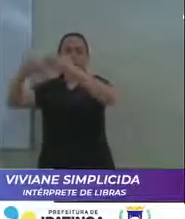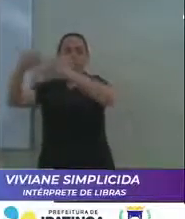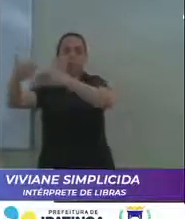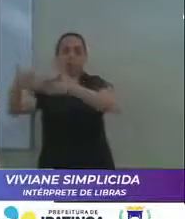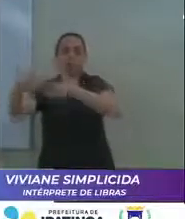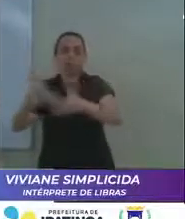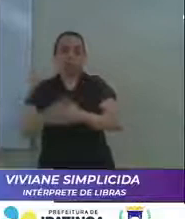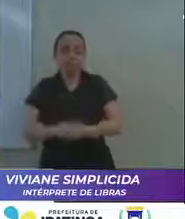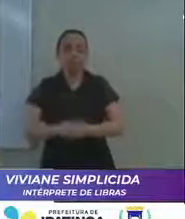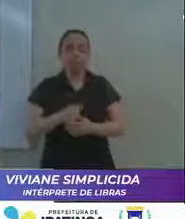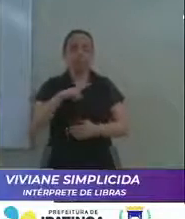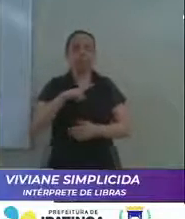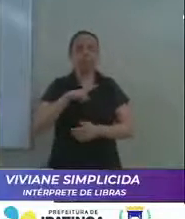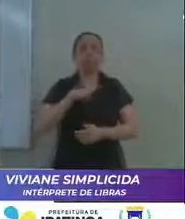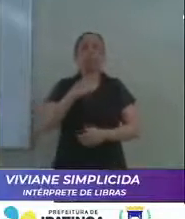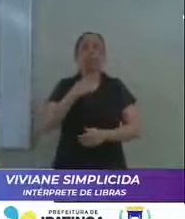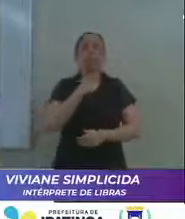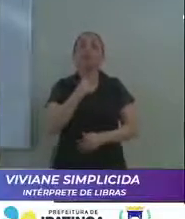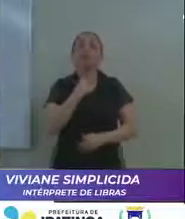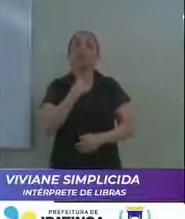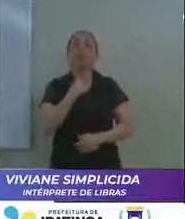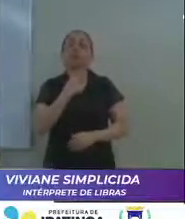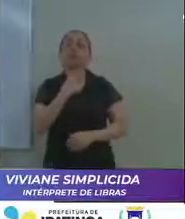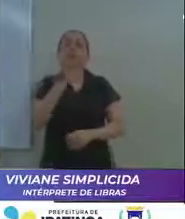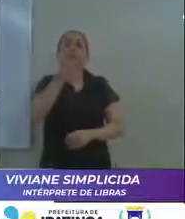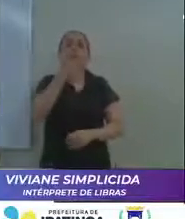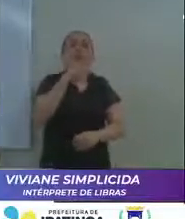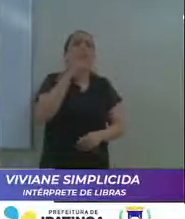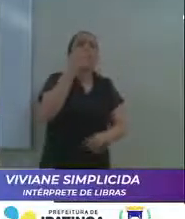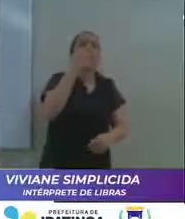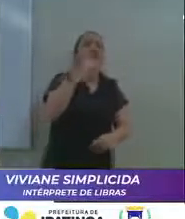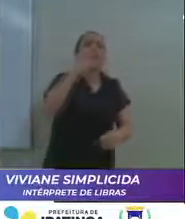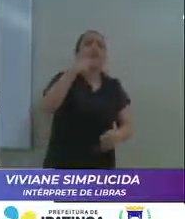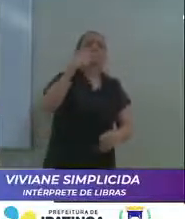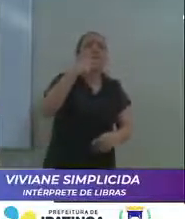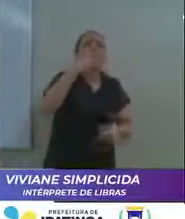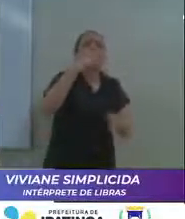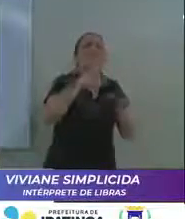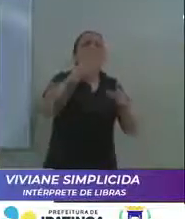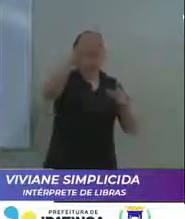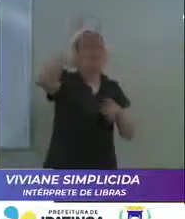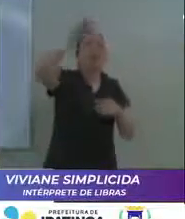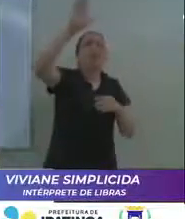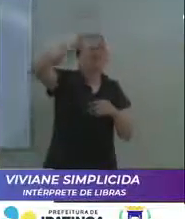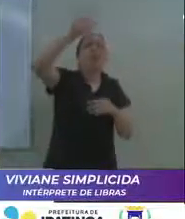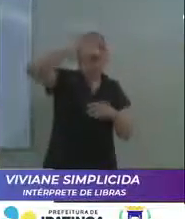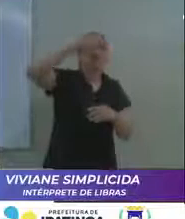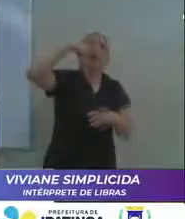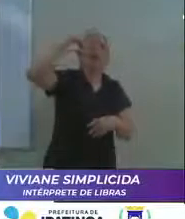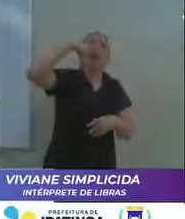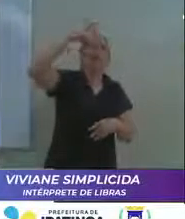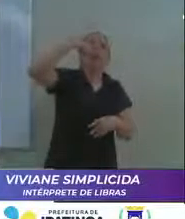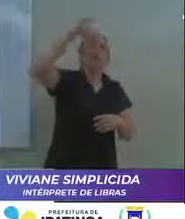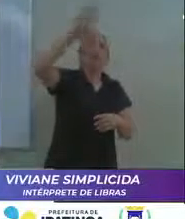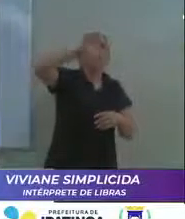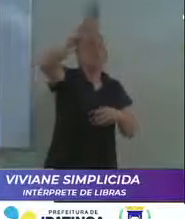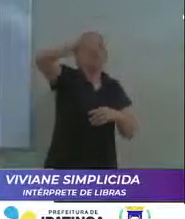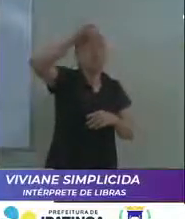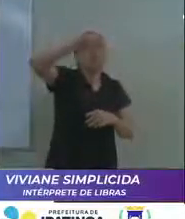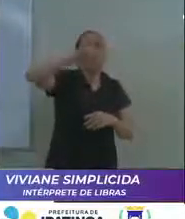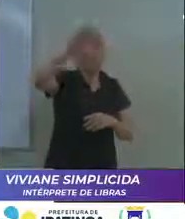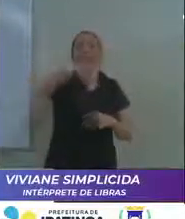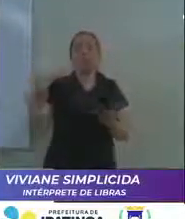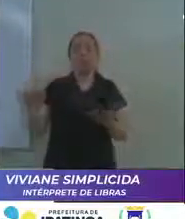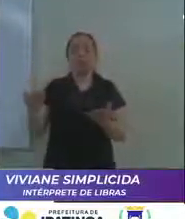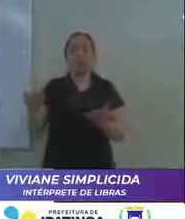fundamental, que é eu falar um pouquinho mais fino, muitas vezes, para chamar a atenção. Ó, fulano, vem cá!